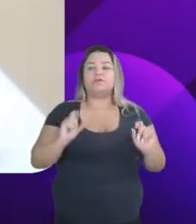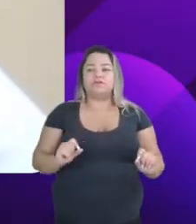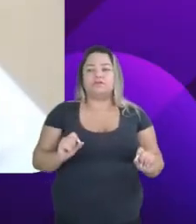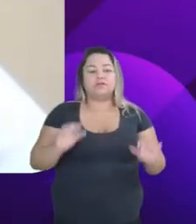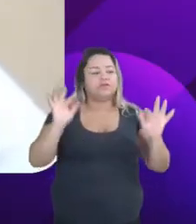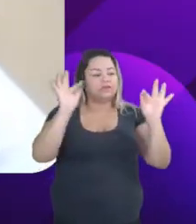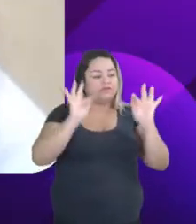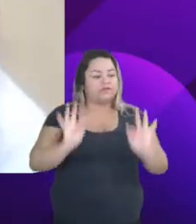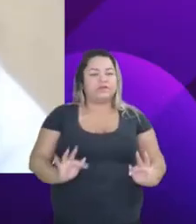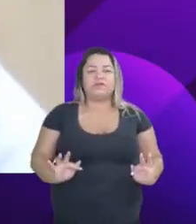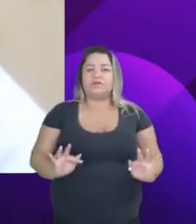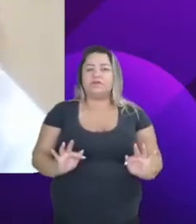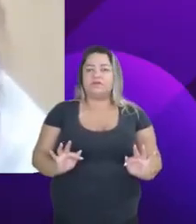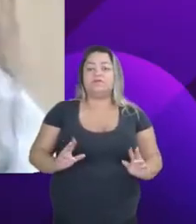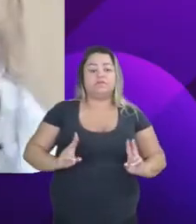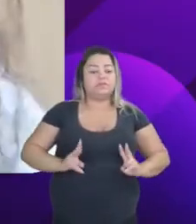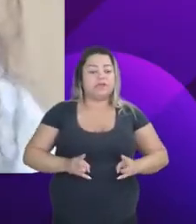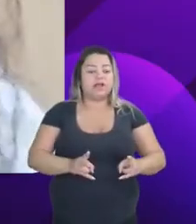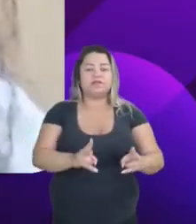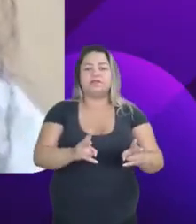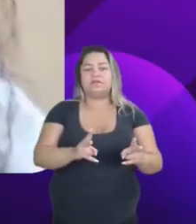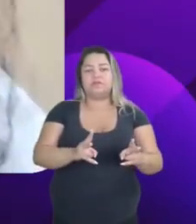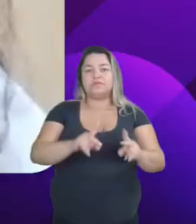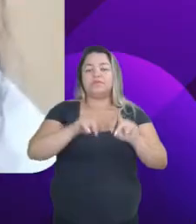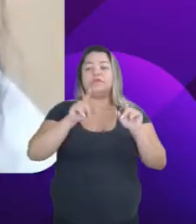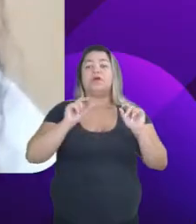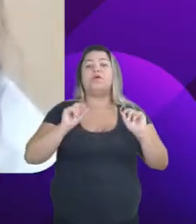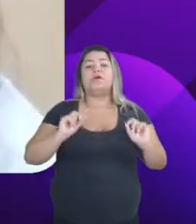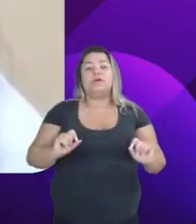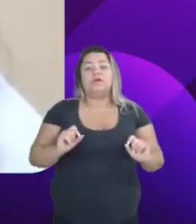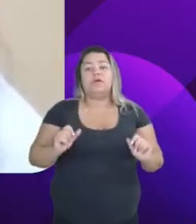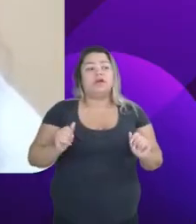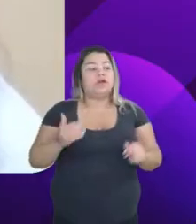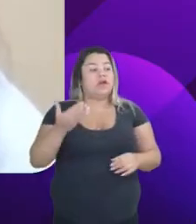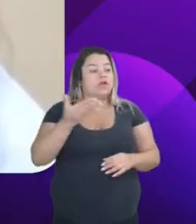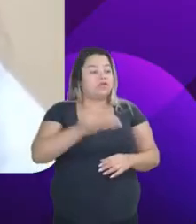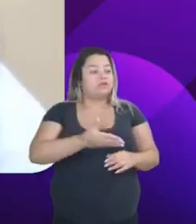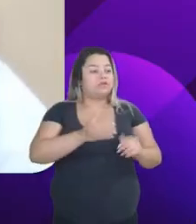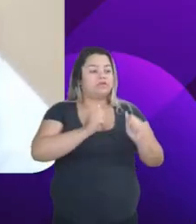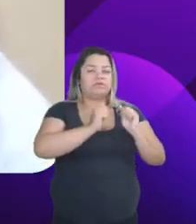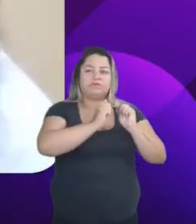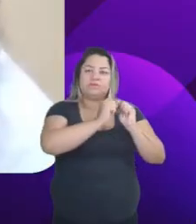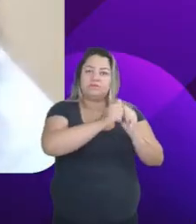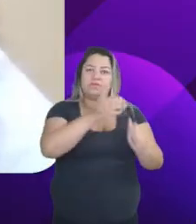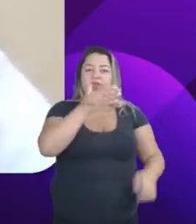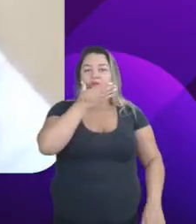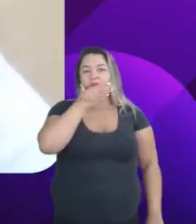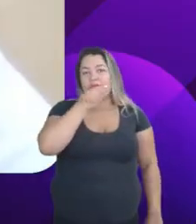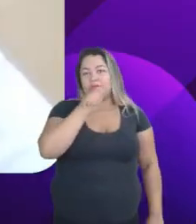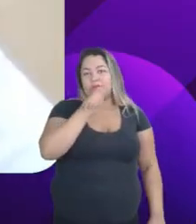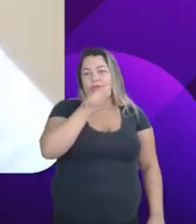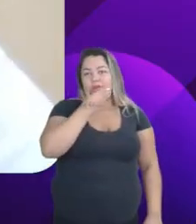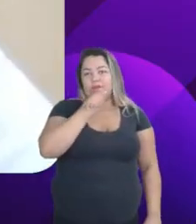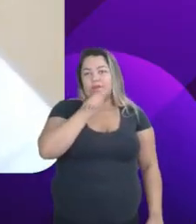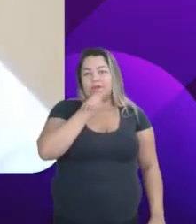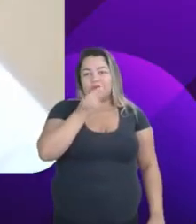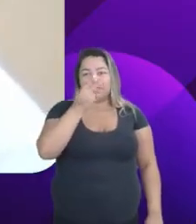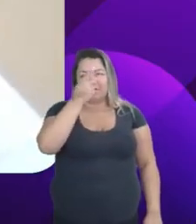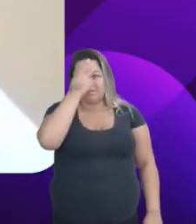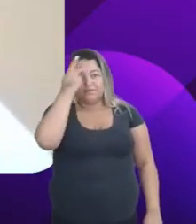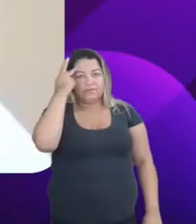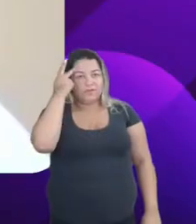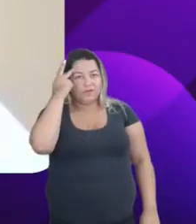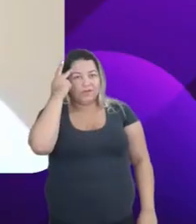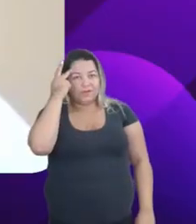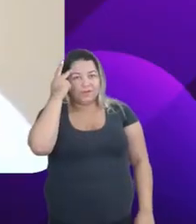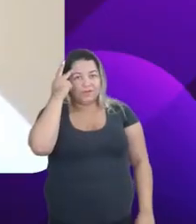ser feliz para sempre é do lado daquele homem. Mas e quando este homem, aquele príncipe, vira